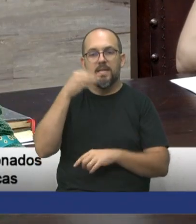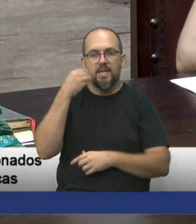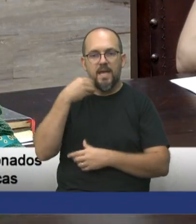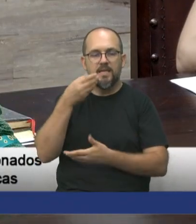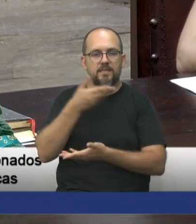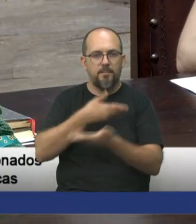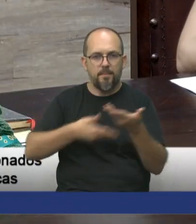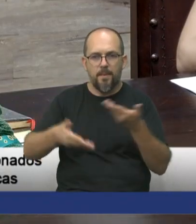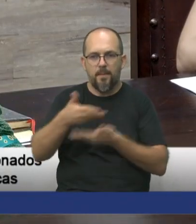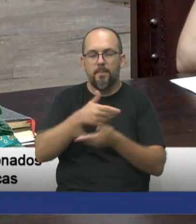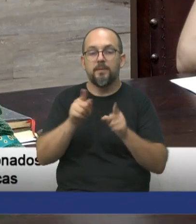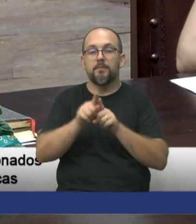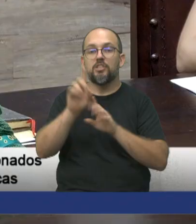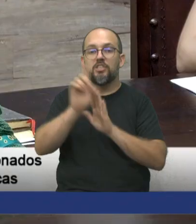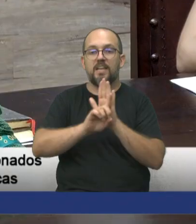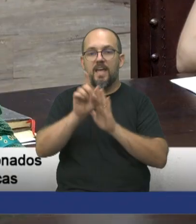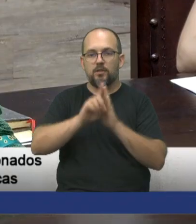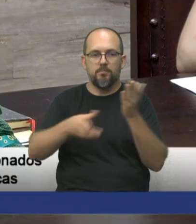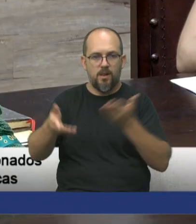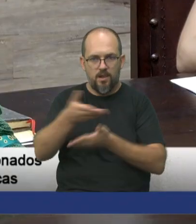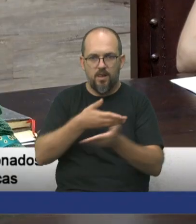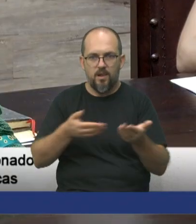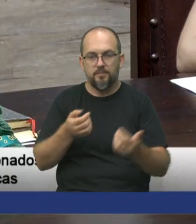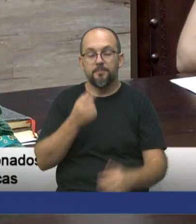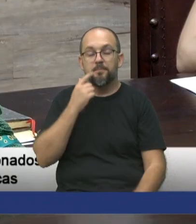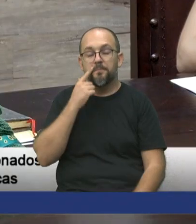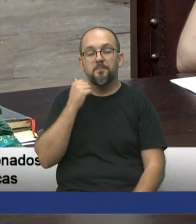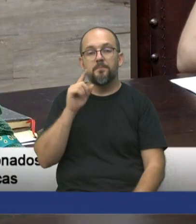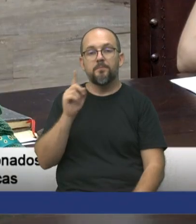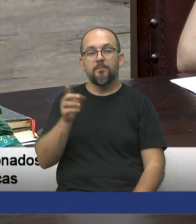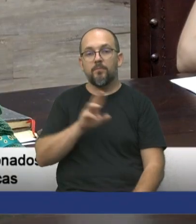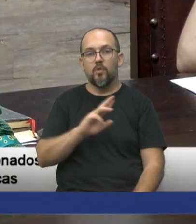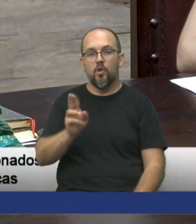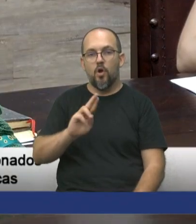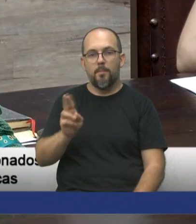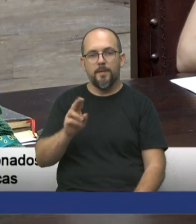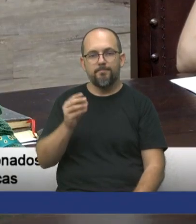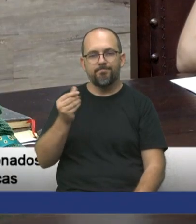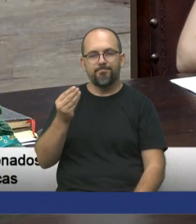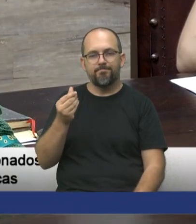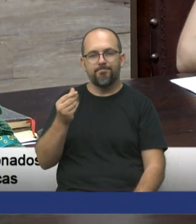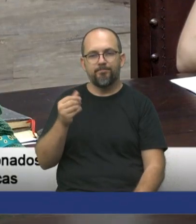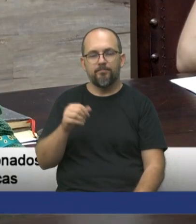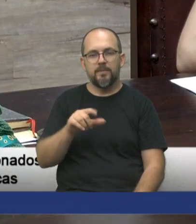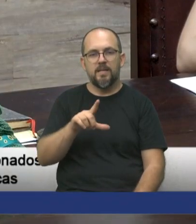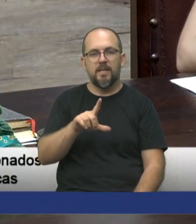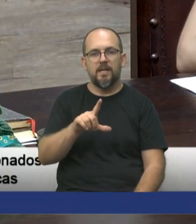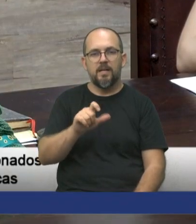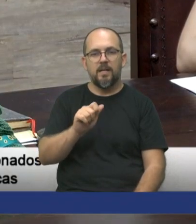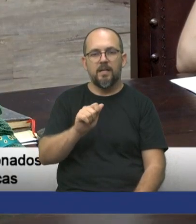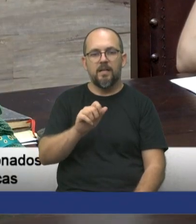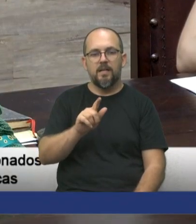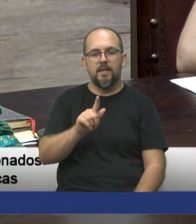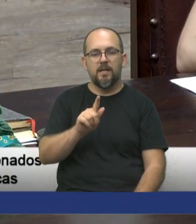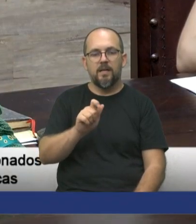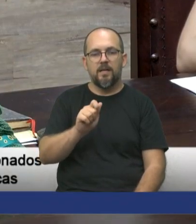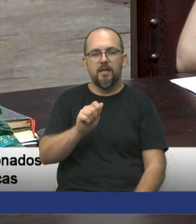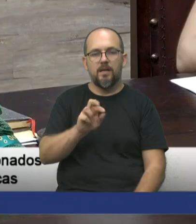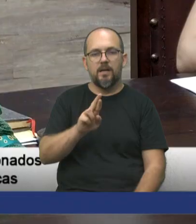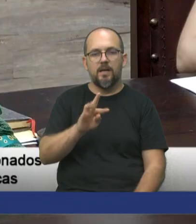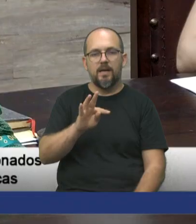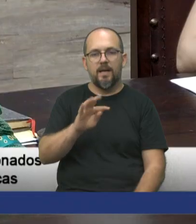e compartilhar direitos, que chama Lagarta Vira-Pupa. Isso,